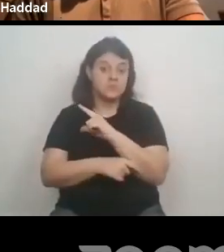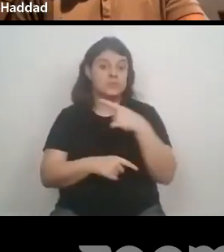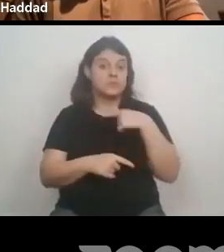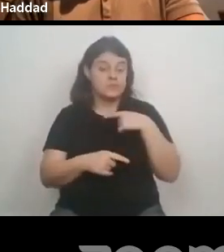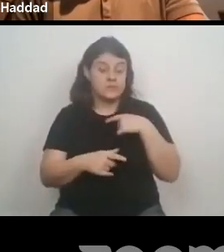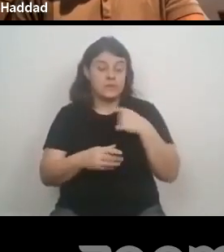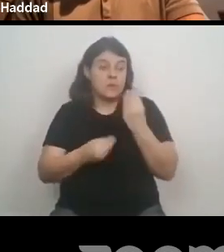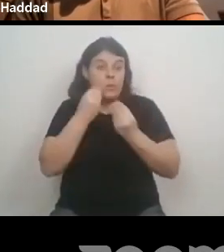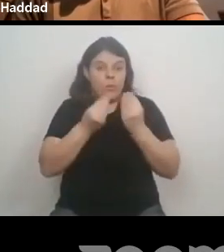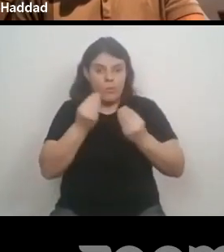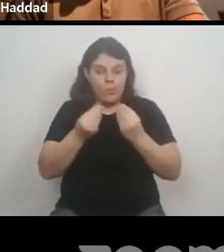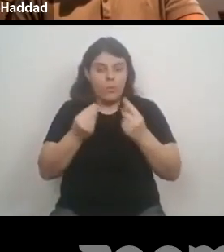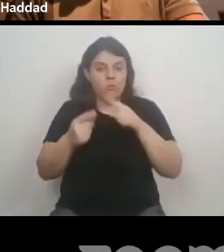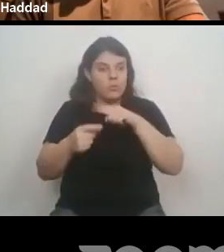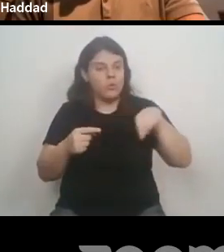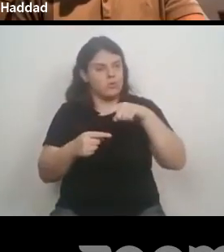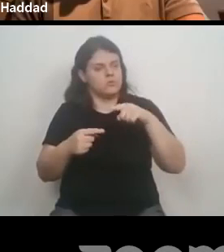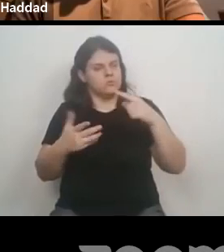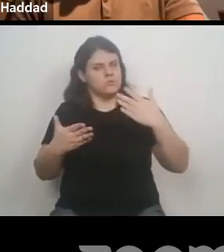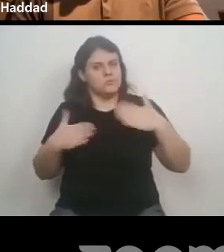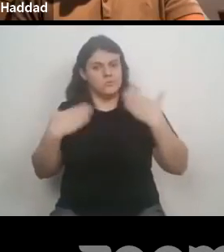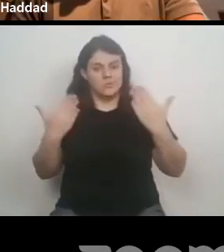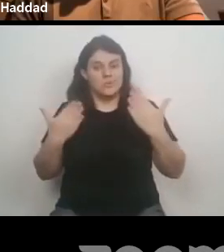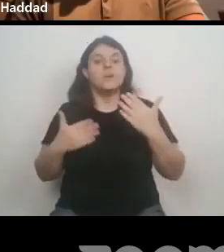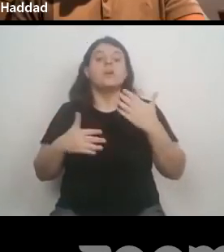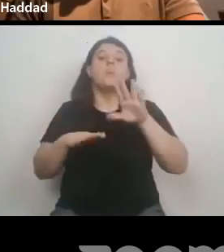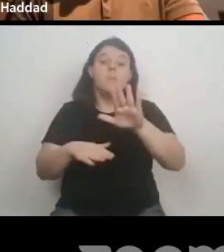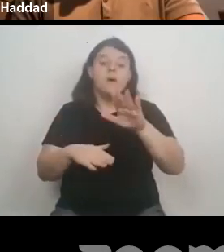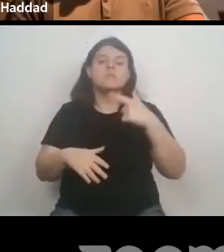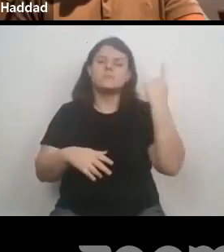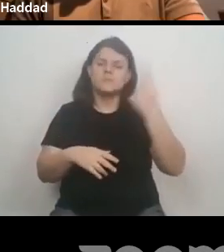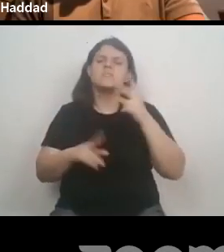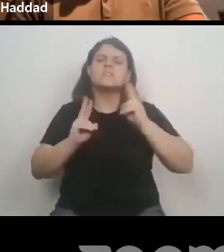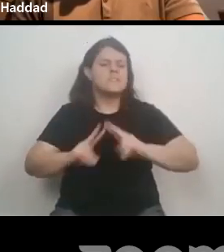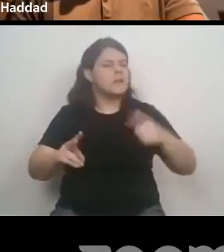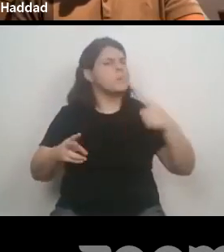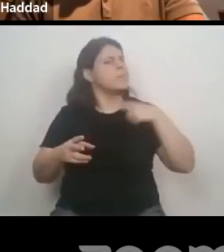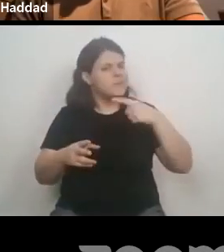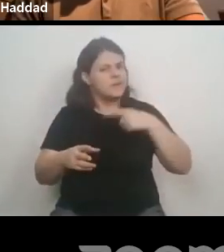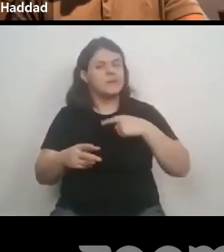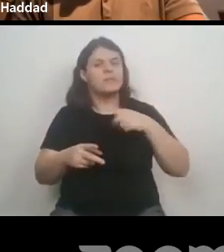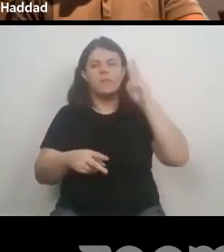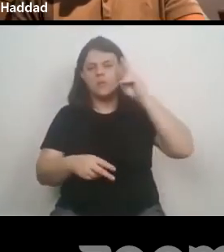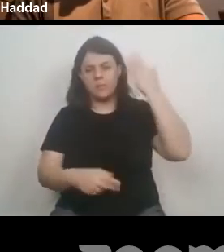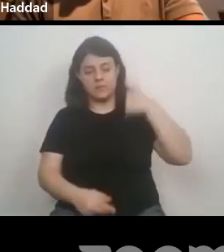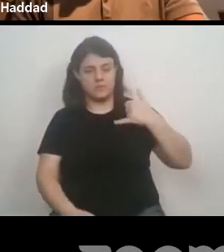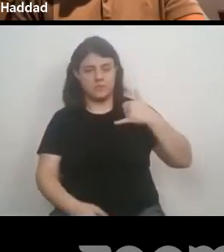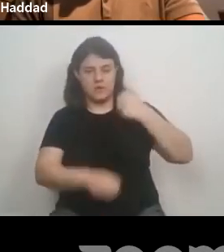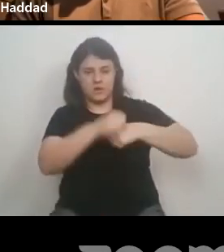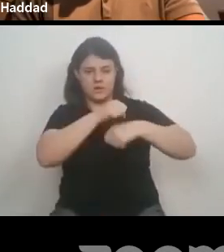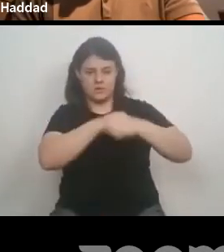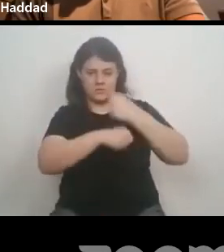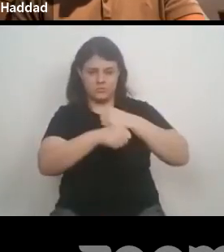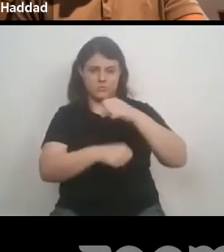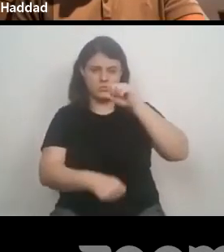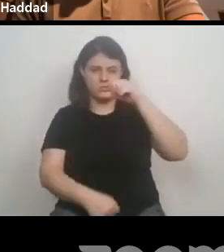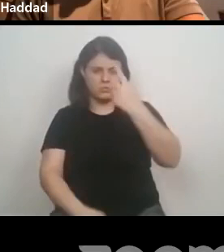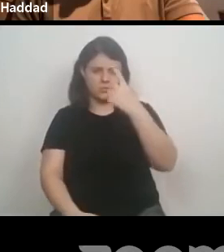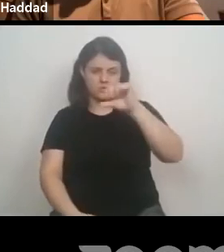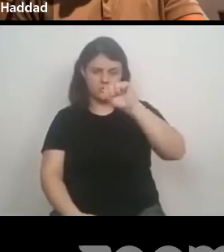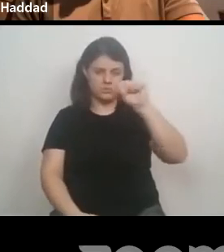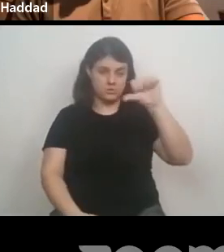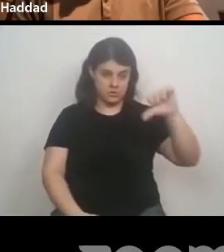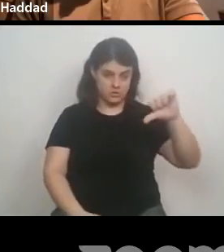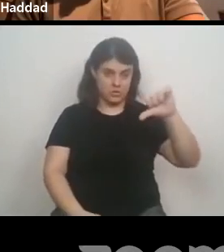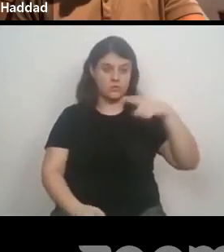né? O formato, né? Veloz e capilarizado. Mas nós sempre convivemos com isso, né? Eu lembro que eu era moleque em 89 e diziam, você está com a bandeirinha aí do Lula, eu